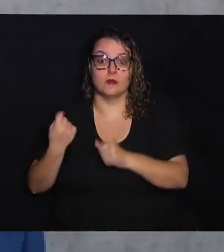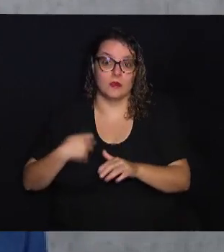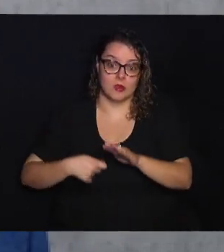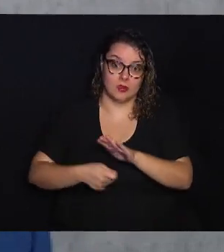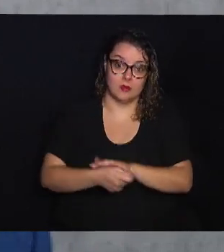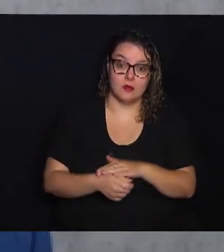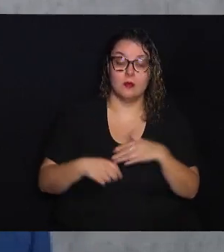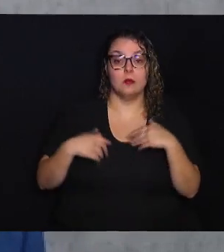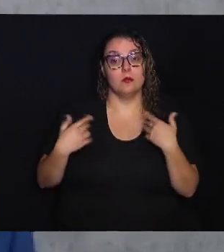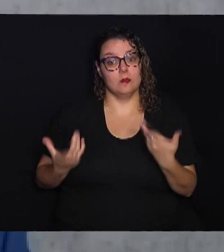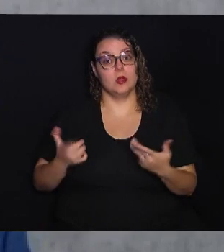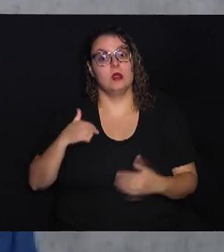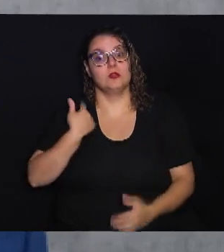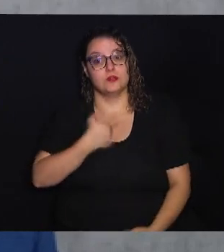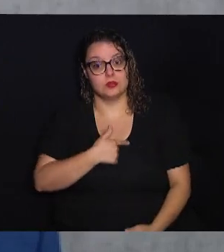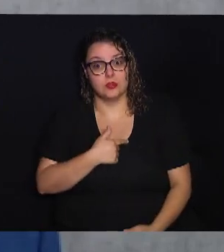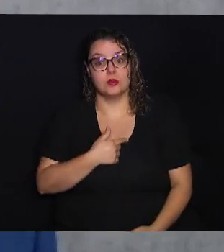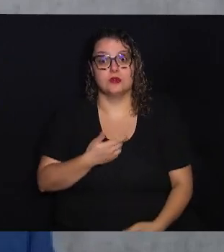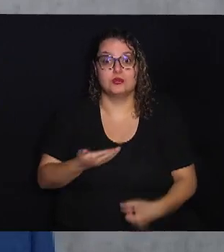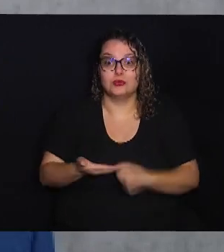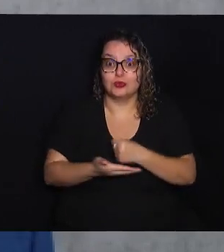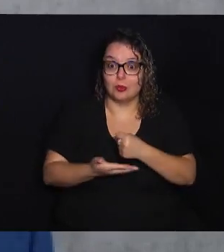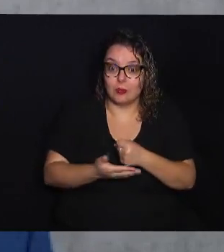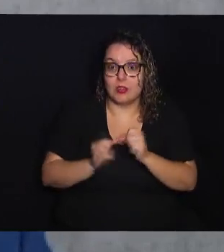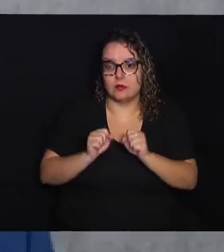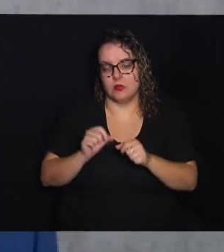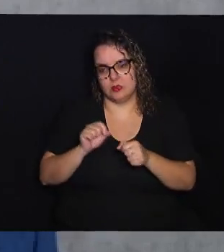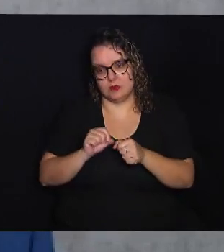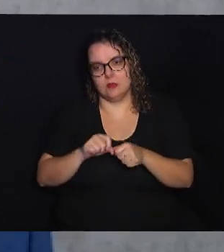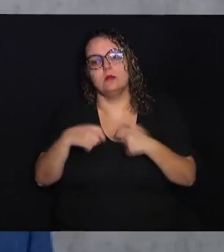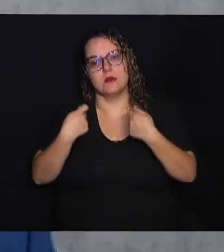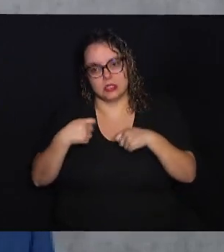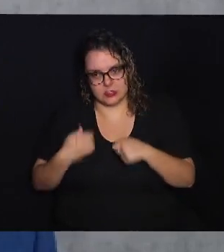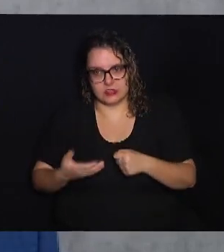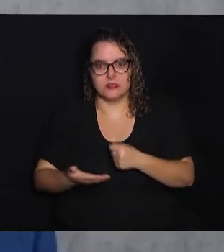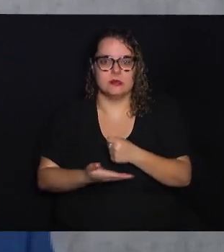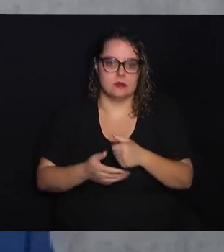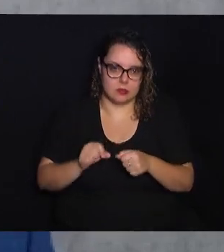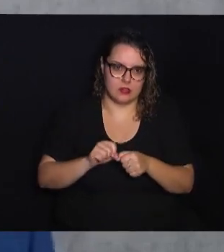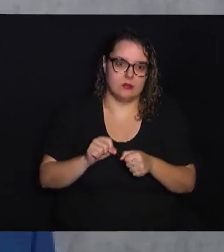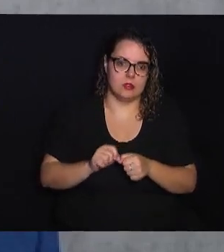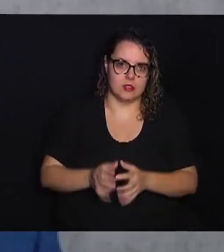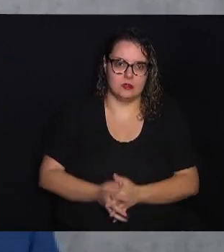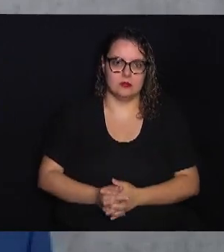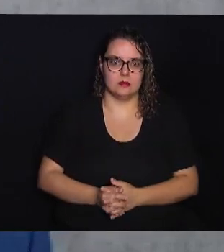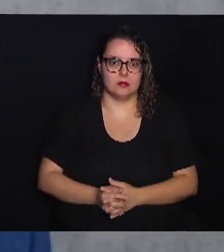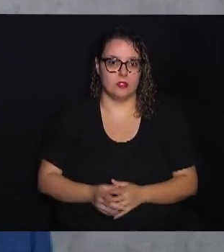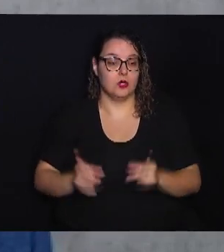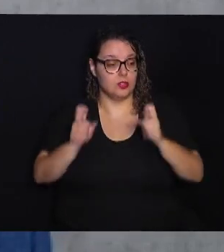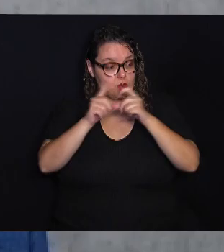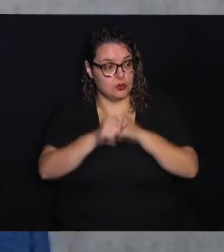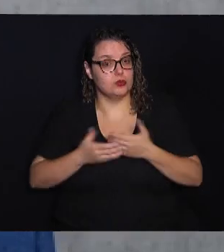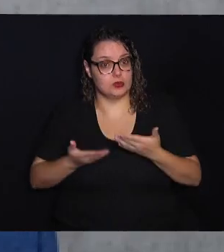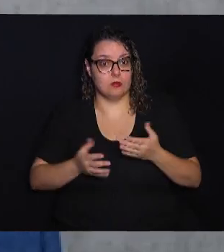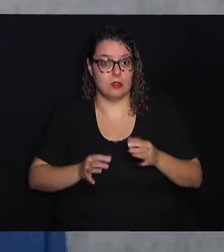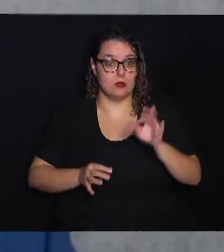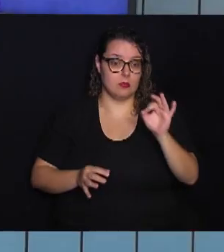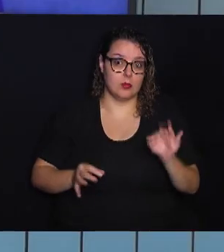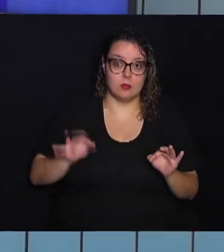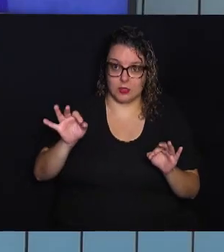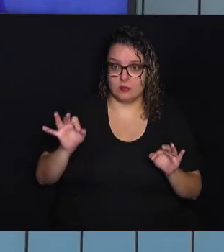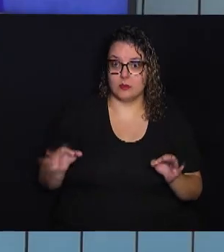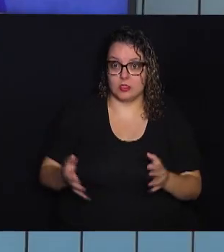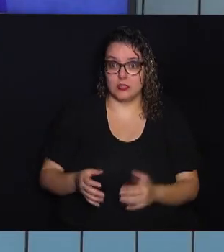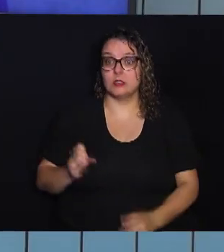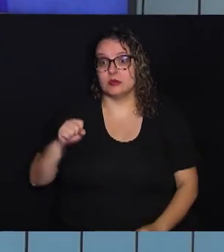tem questão de investimentos, mas o mínimo que a gente pode fazer deve ser feito. Os